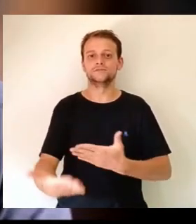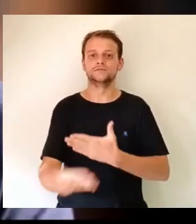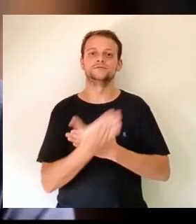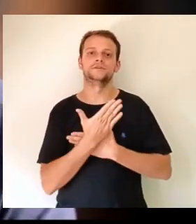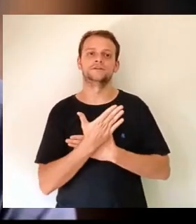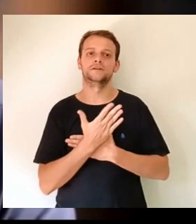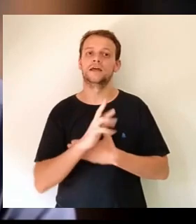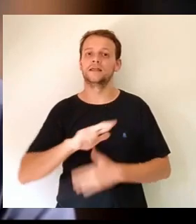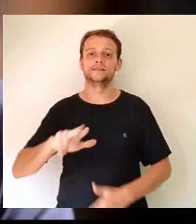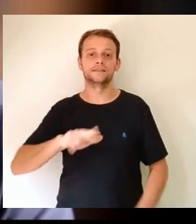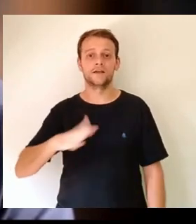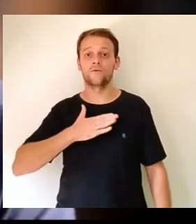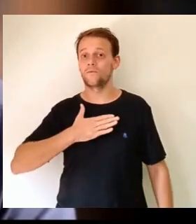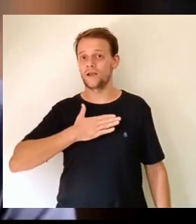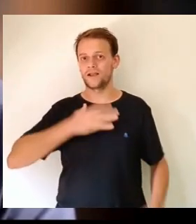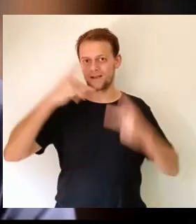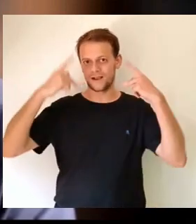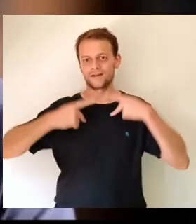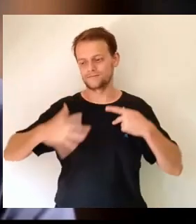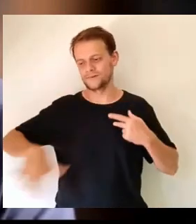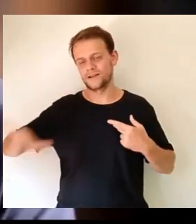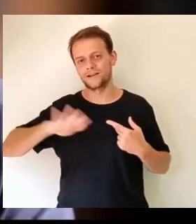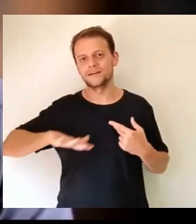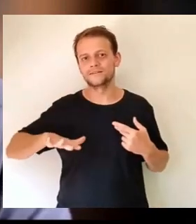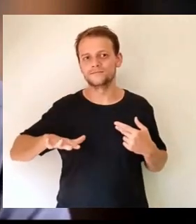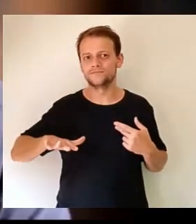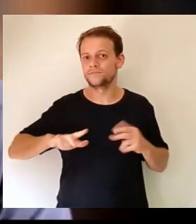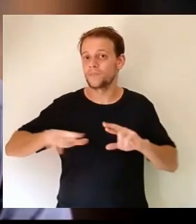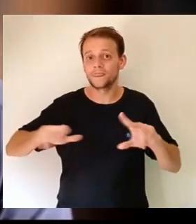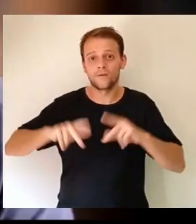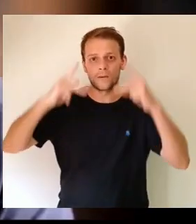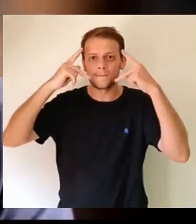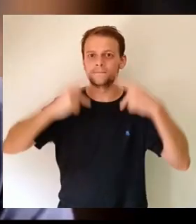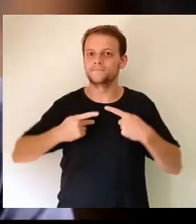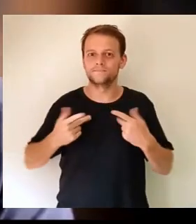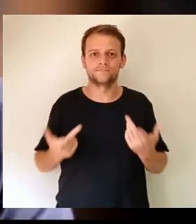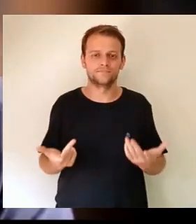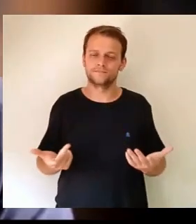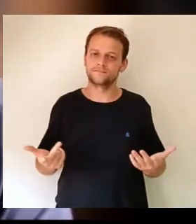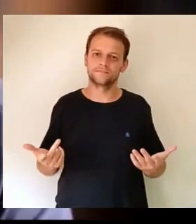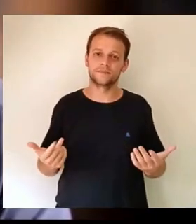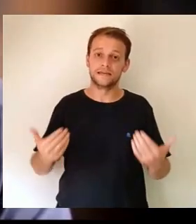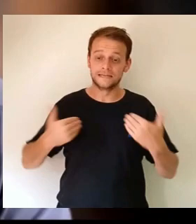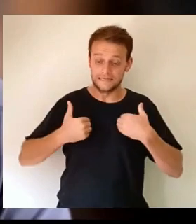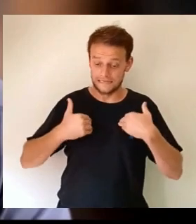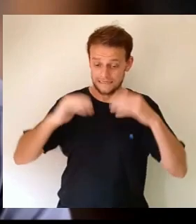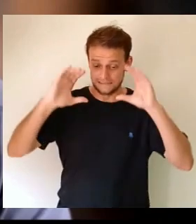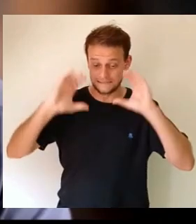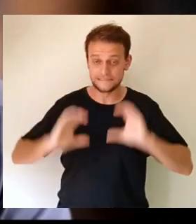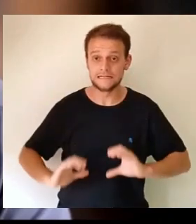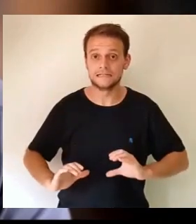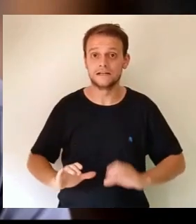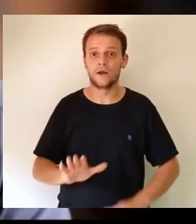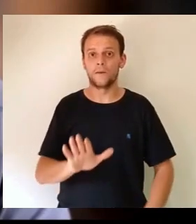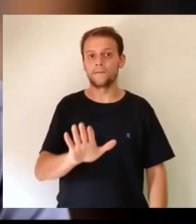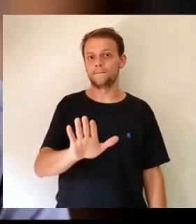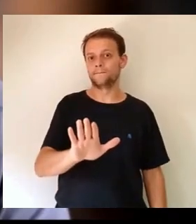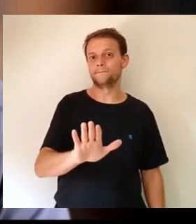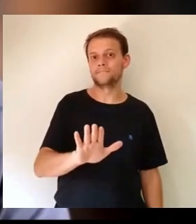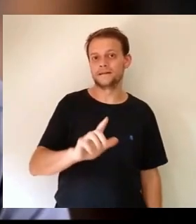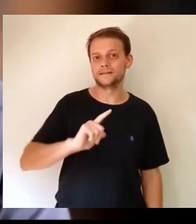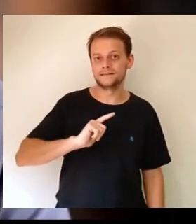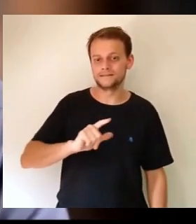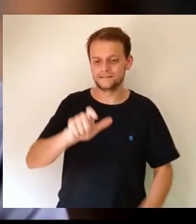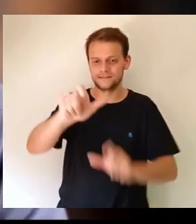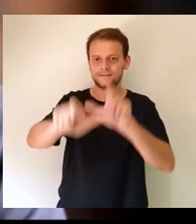eu preciso de ajuda, porque isso não é o meu campo de atuação, e, na verdade, não é para mim, né? Assim, é para mim como cidadão,